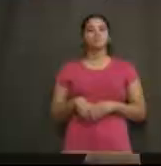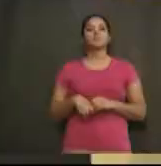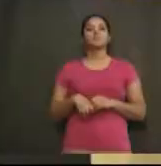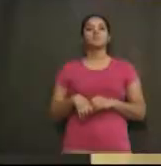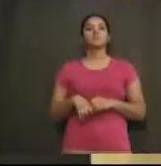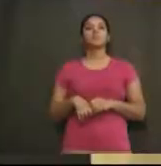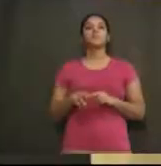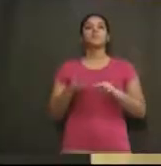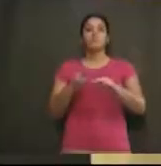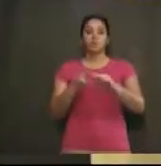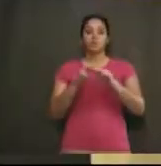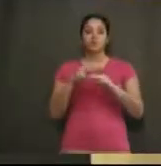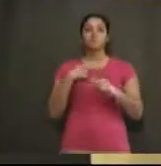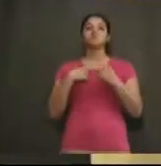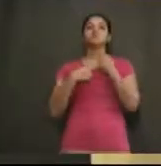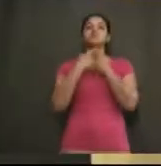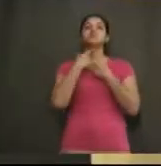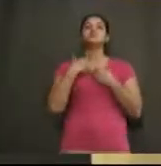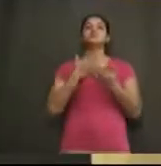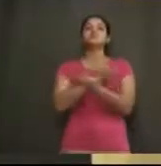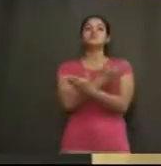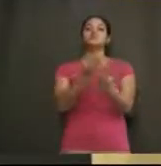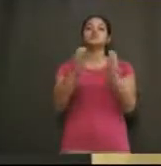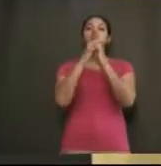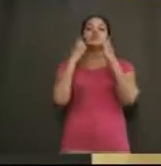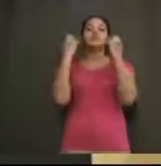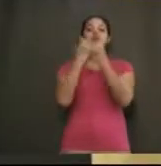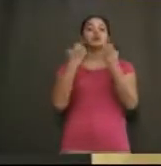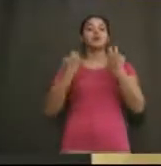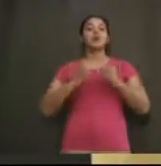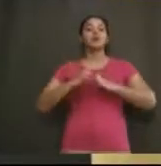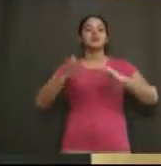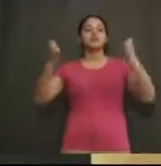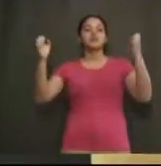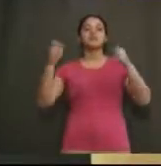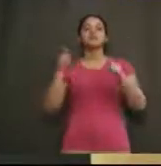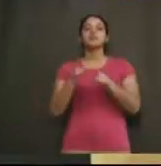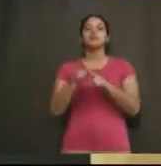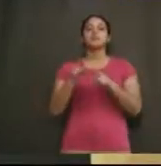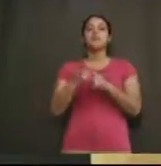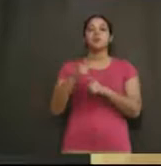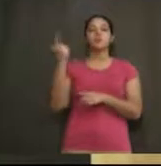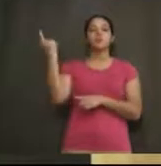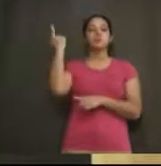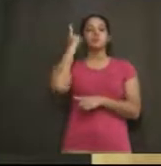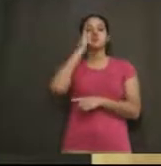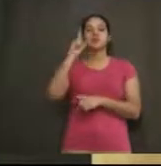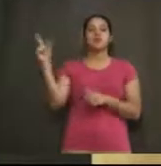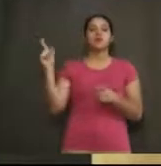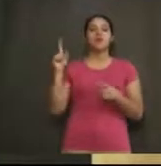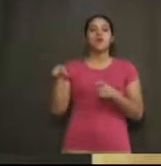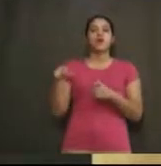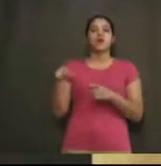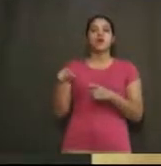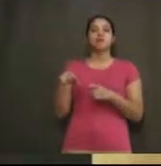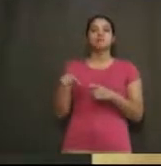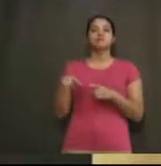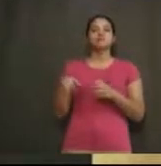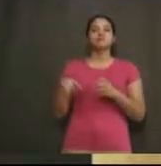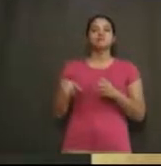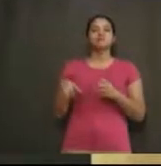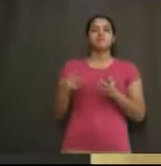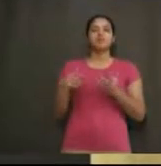Desejo a vocês um excelente evento, não é? Que seja renovador das energias, que saiam daqui